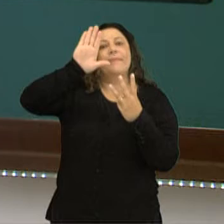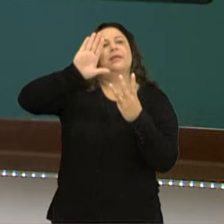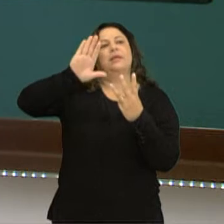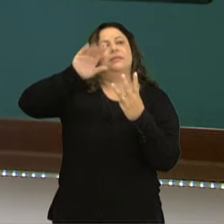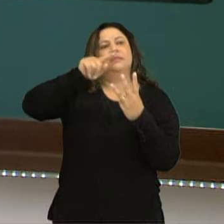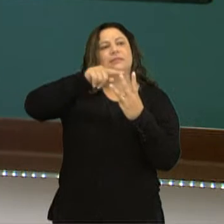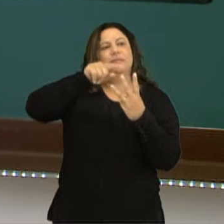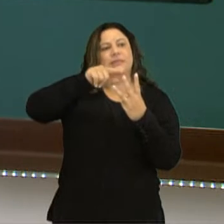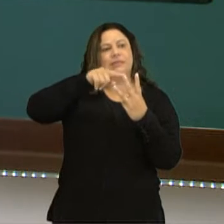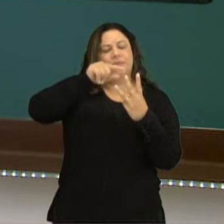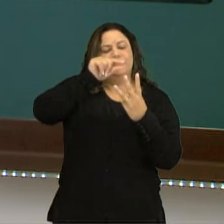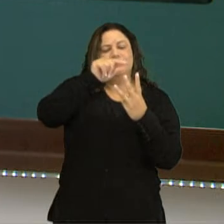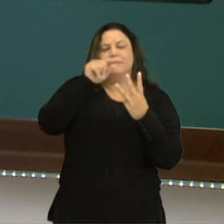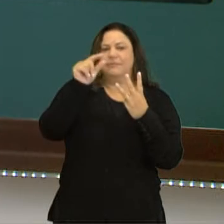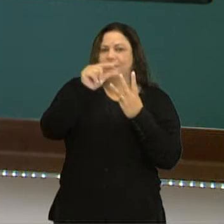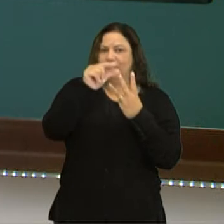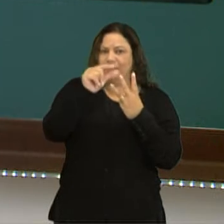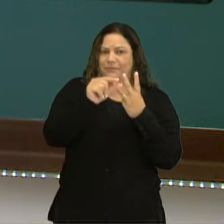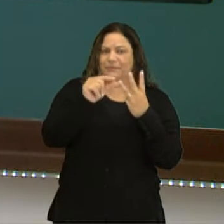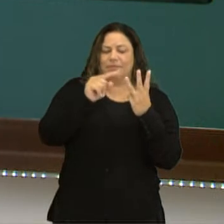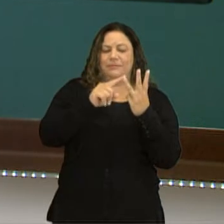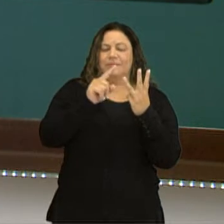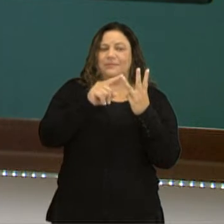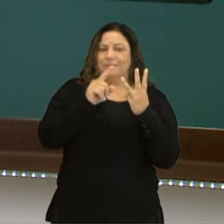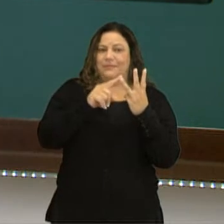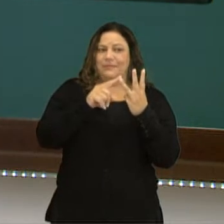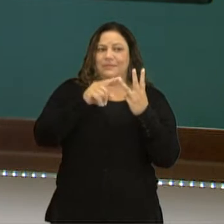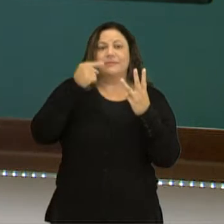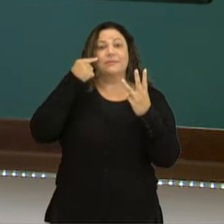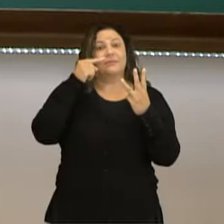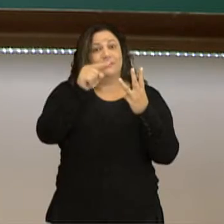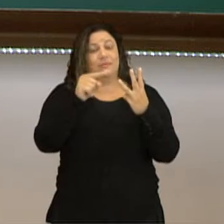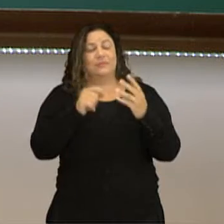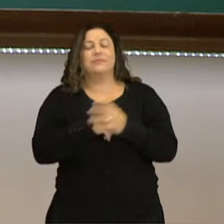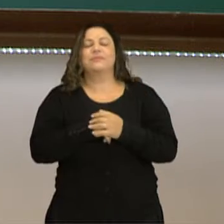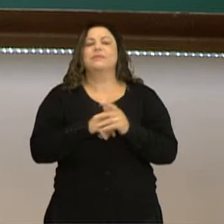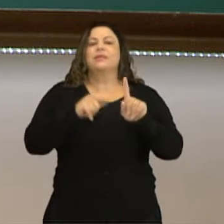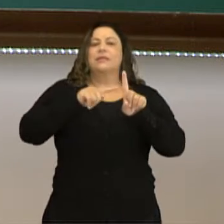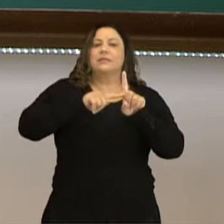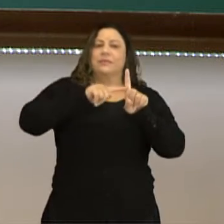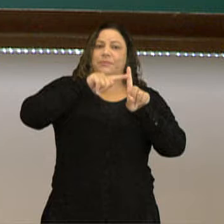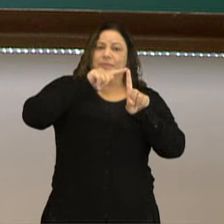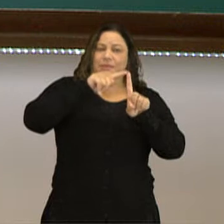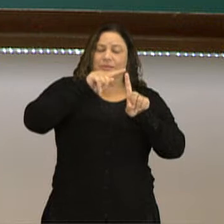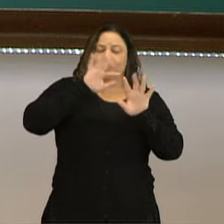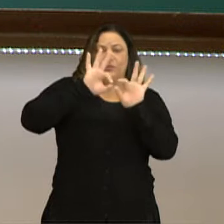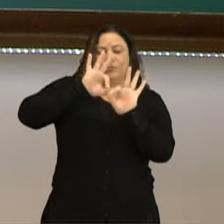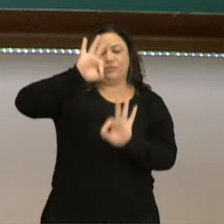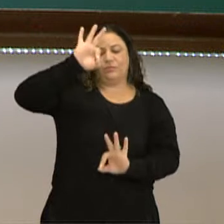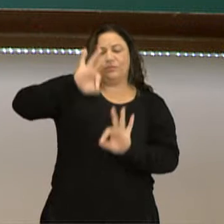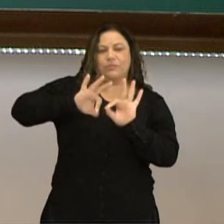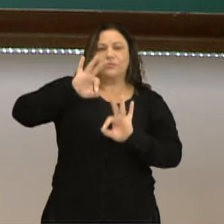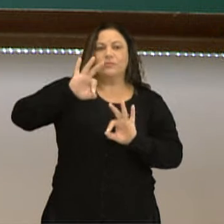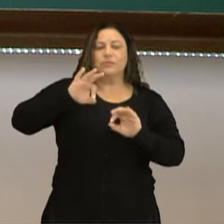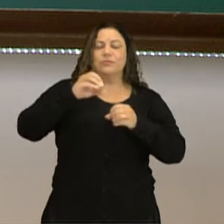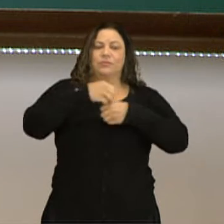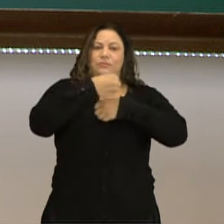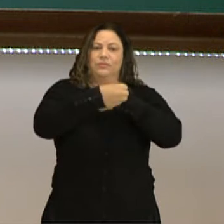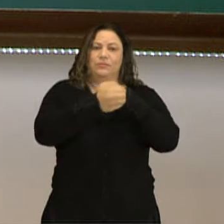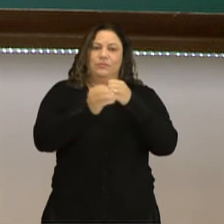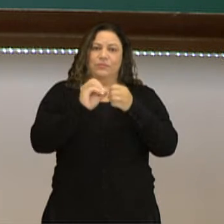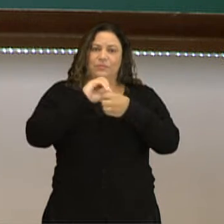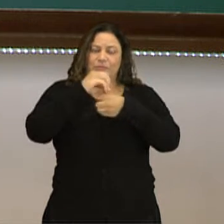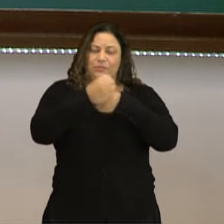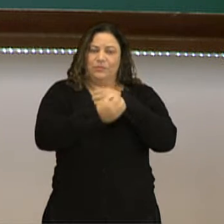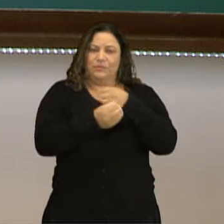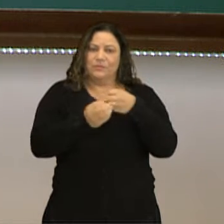tem uma leitura de temperatura maior. Ou seja, temperatura é uma medida da agitação das moléculas.